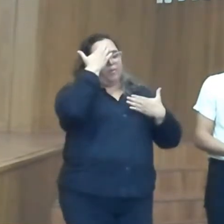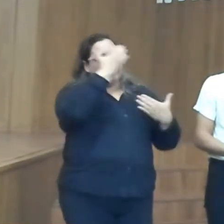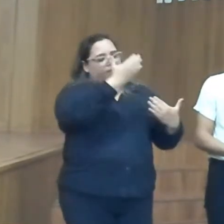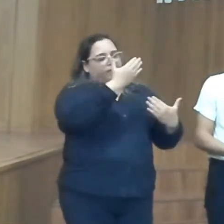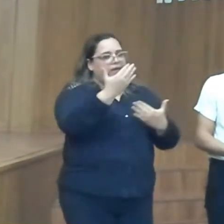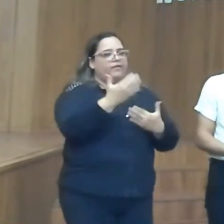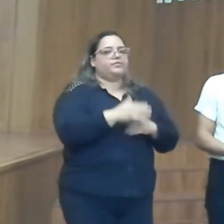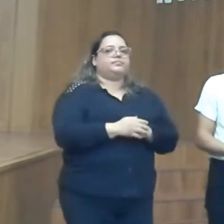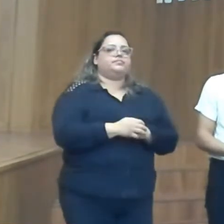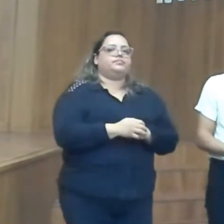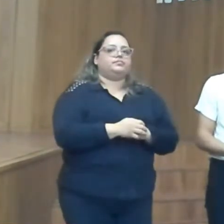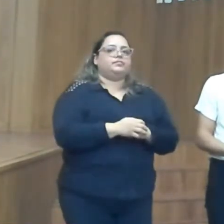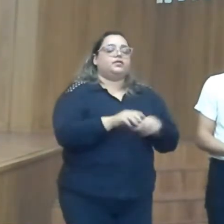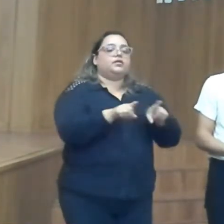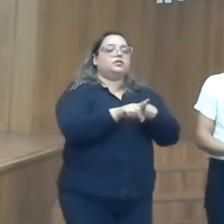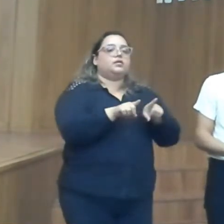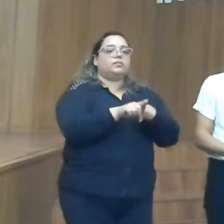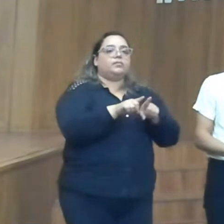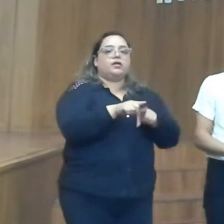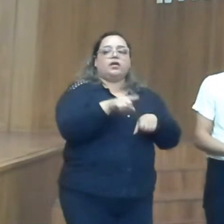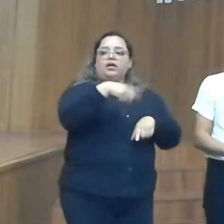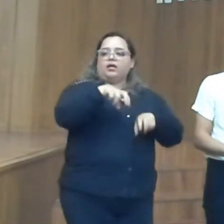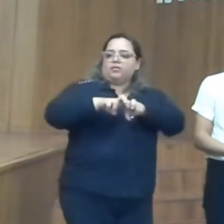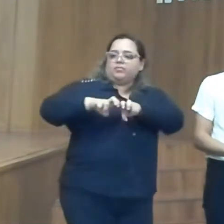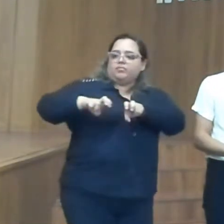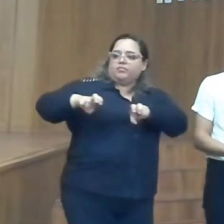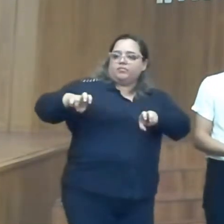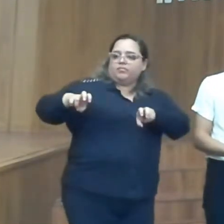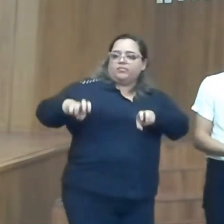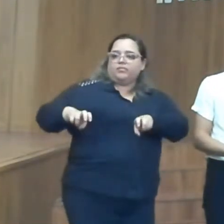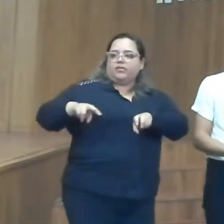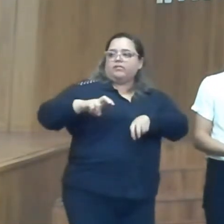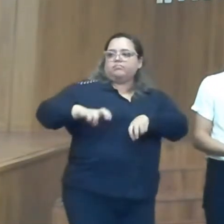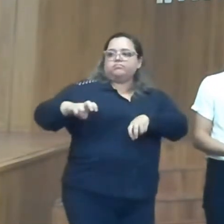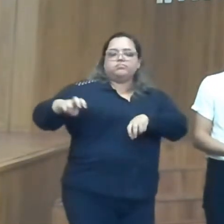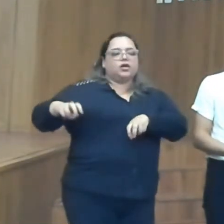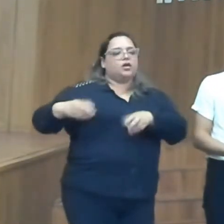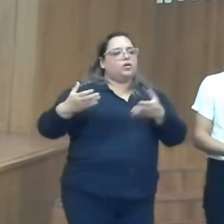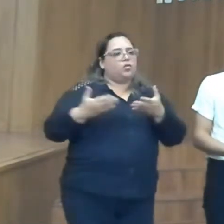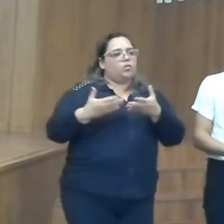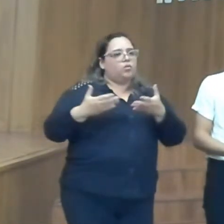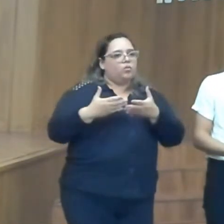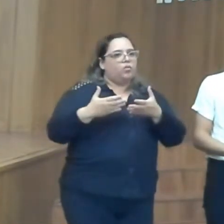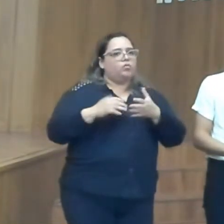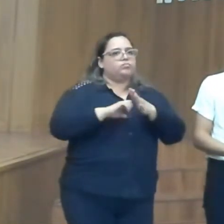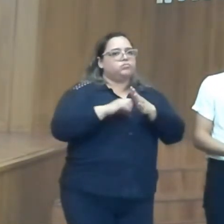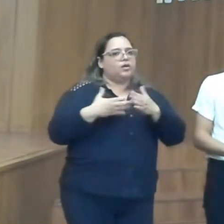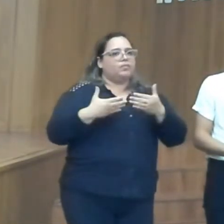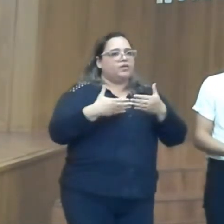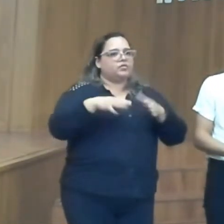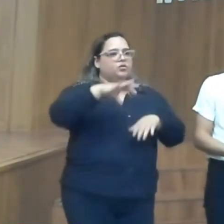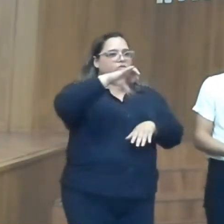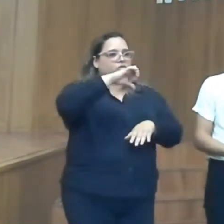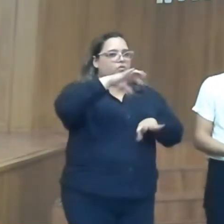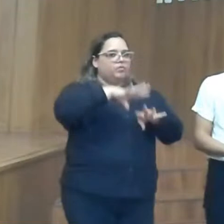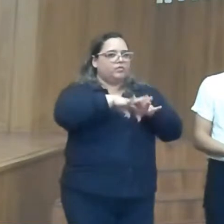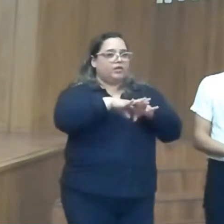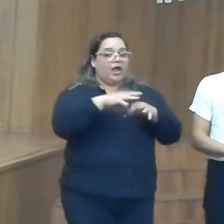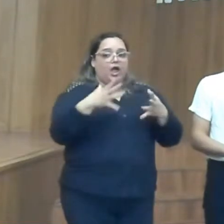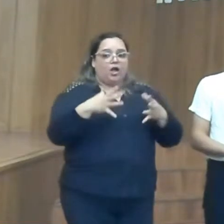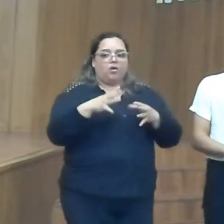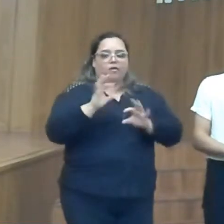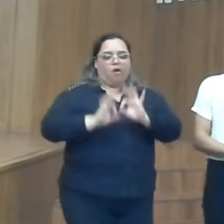Agradecemos também as pessoas que compuseram a mesa de abertura do nono ECMATE e que agora será desfeita.